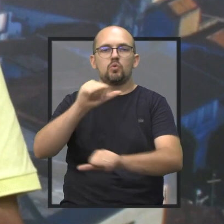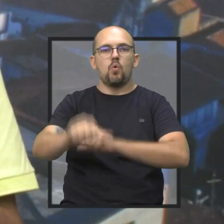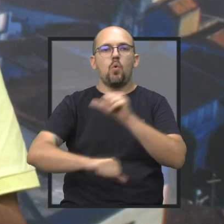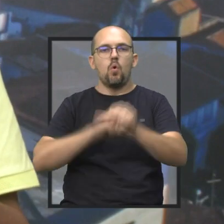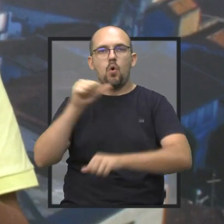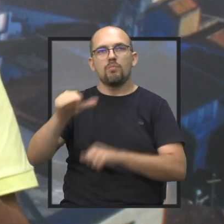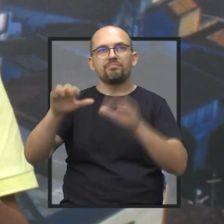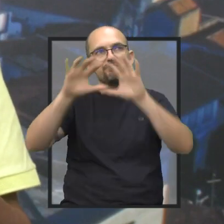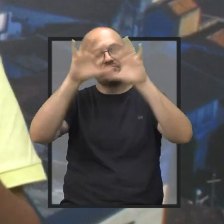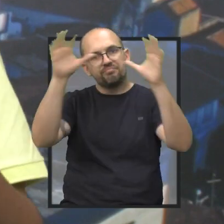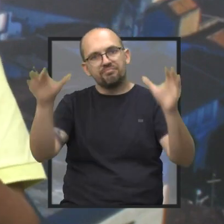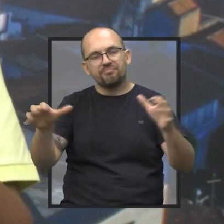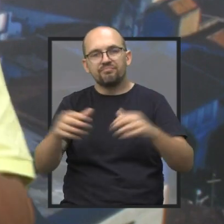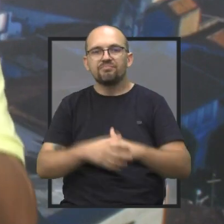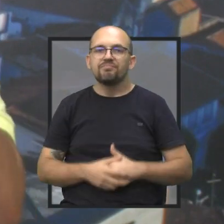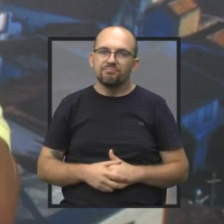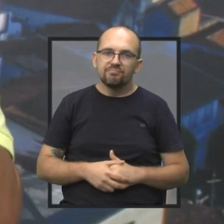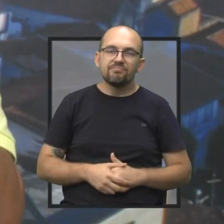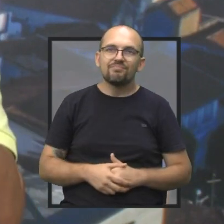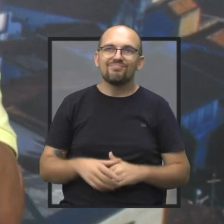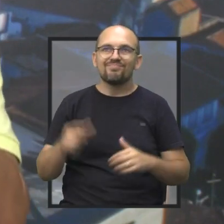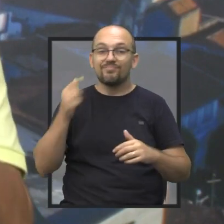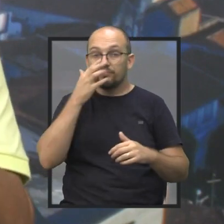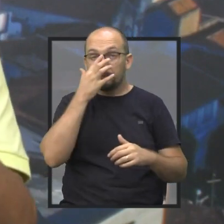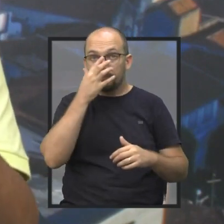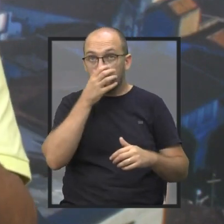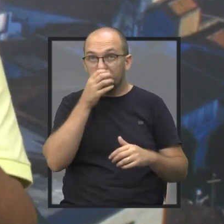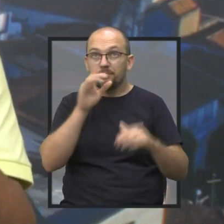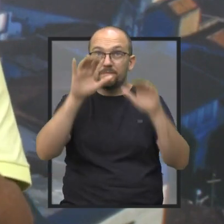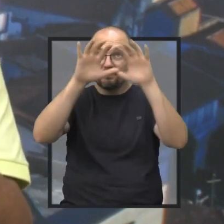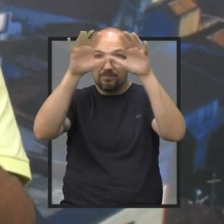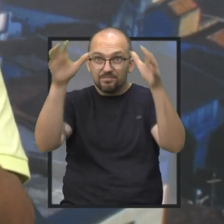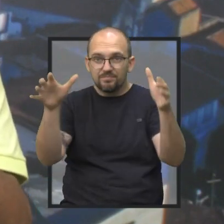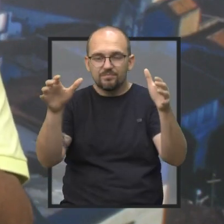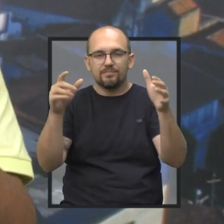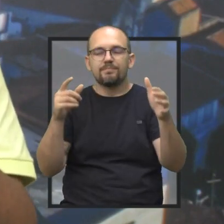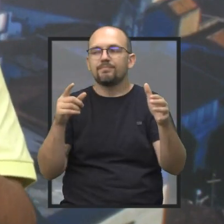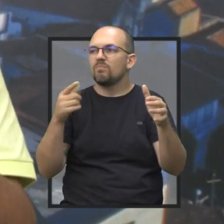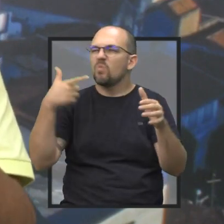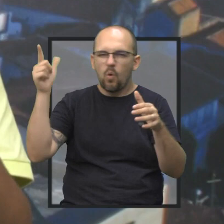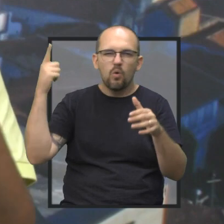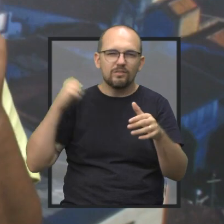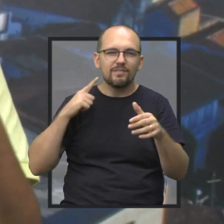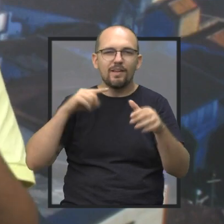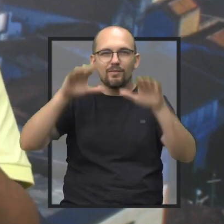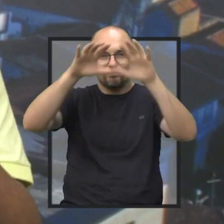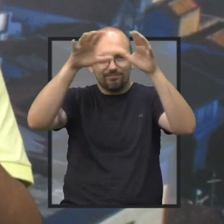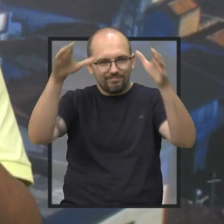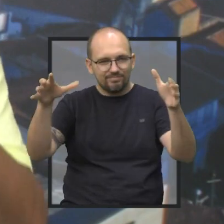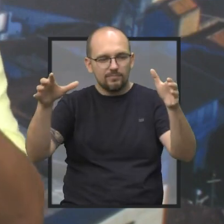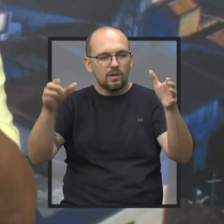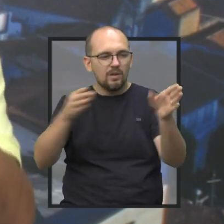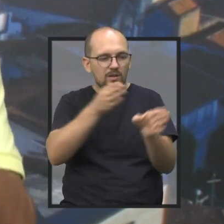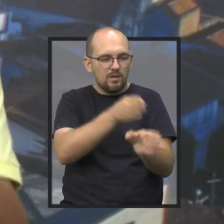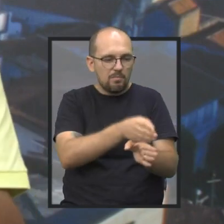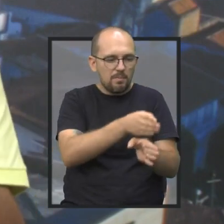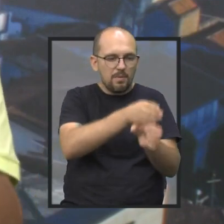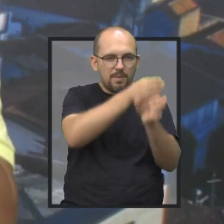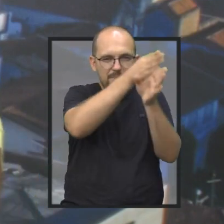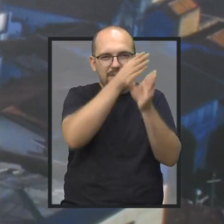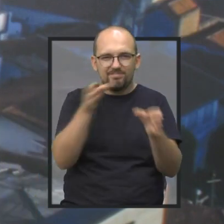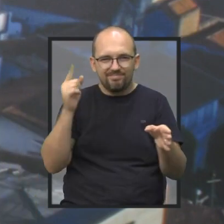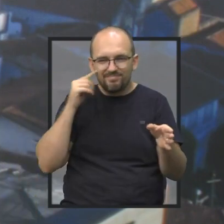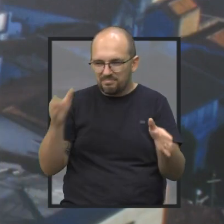abaixo do teto. Qualquer outro ginásio, ele é parede veneziana,